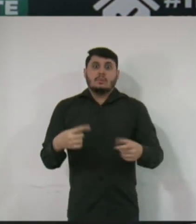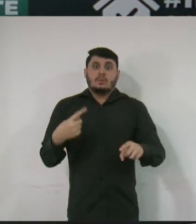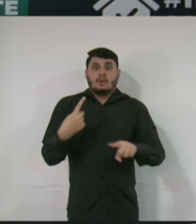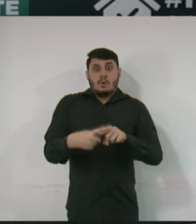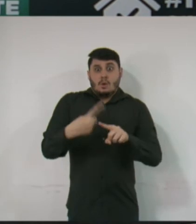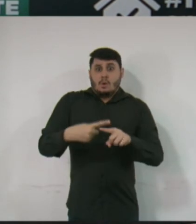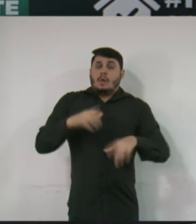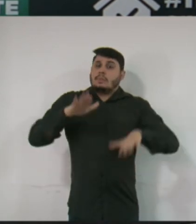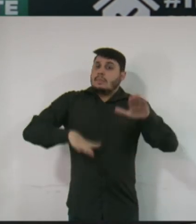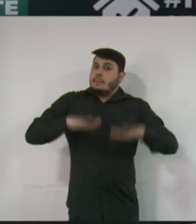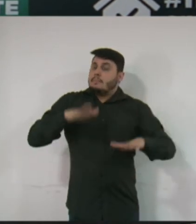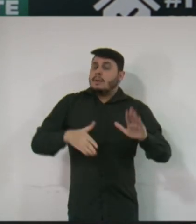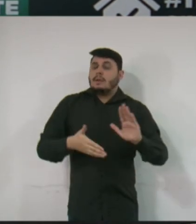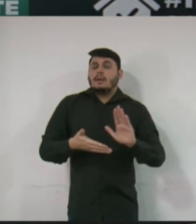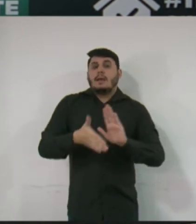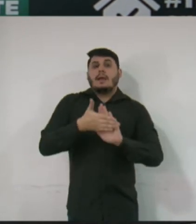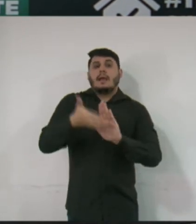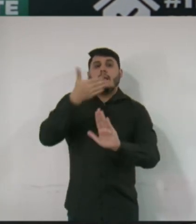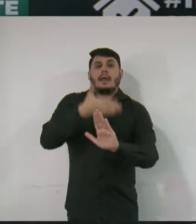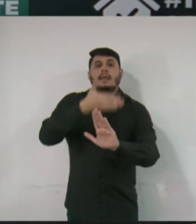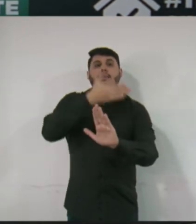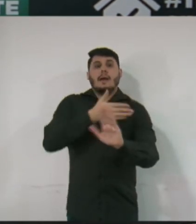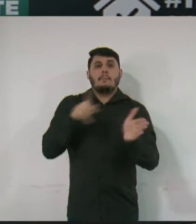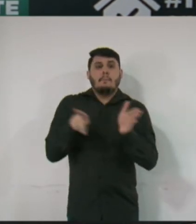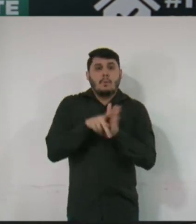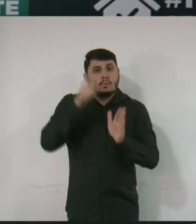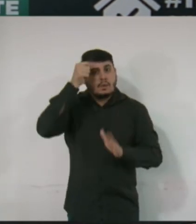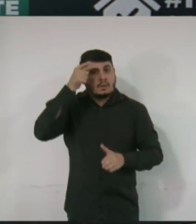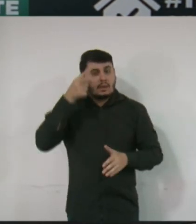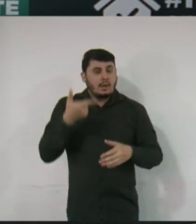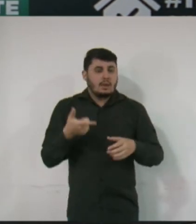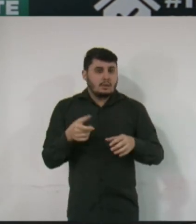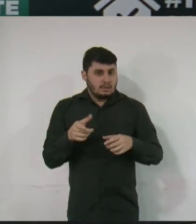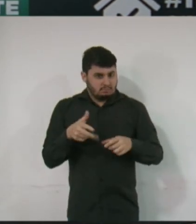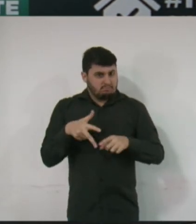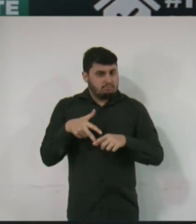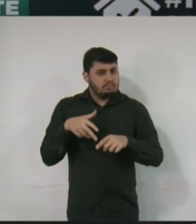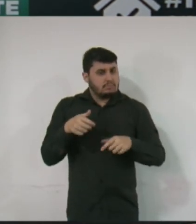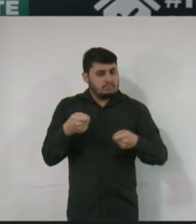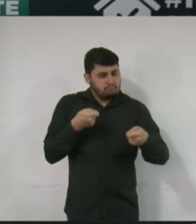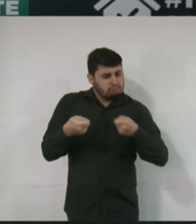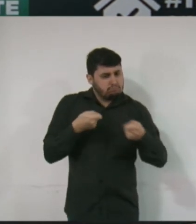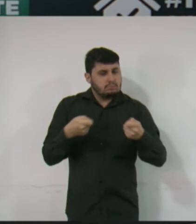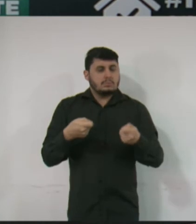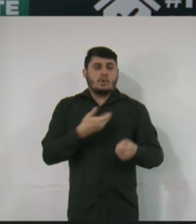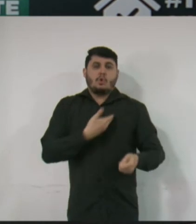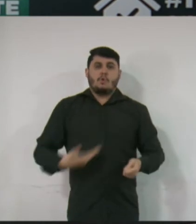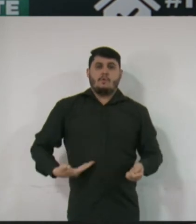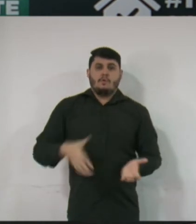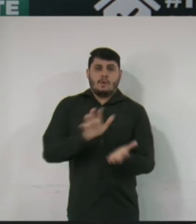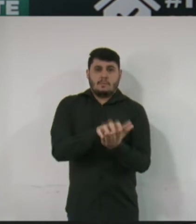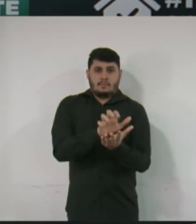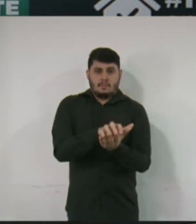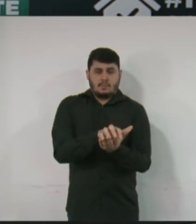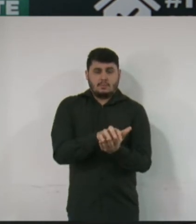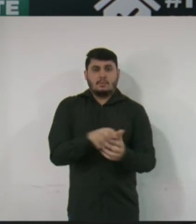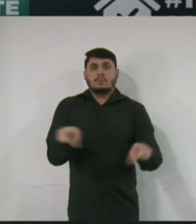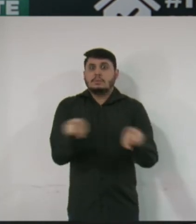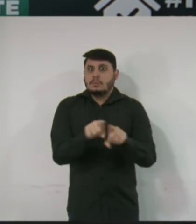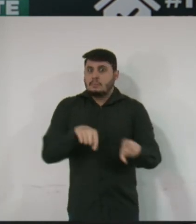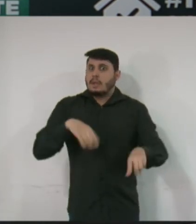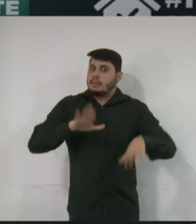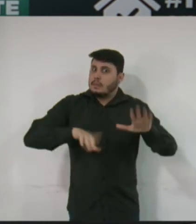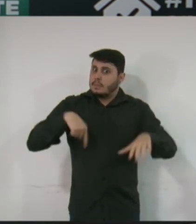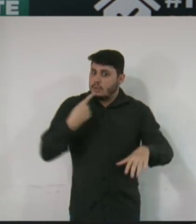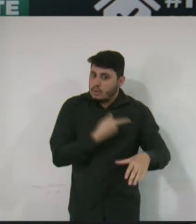e a gente, de maneira integrada, como eu já disse, com diversas ações das secretarias da Prefeitura de Caruaru, iremos atuar